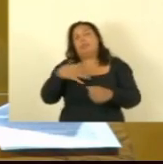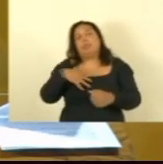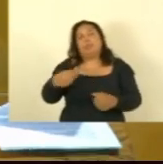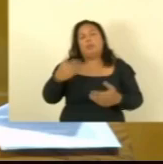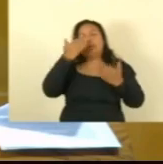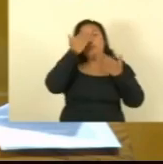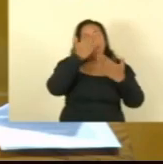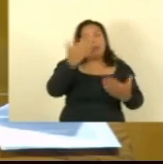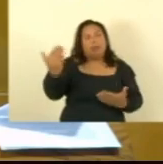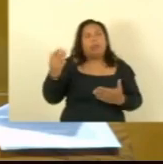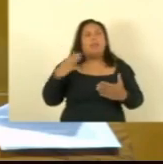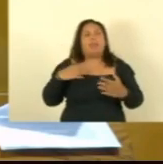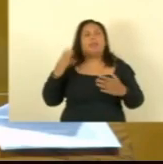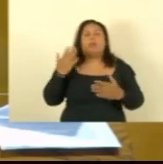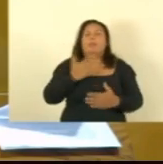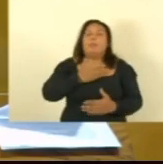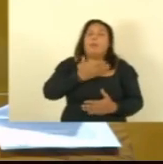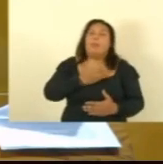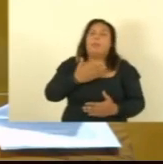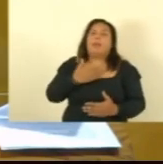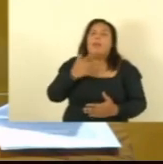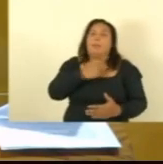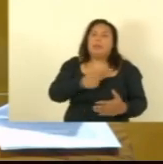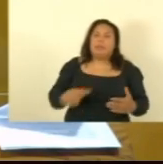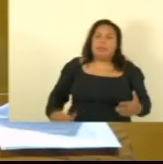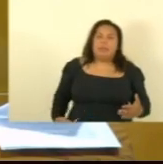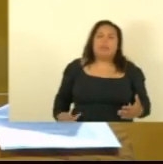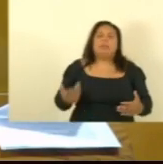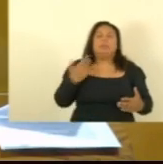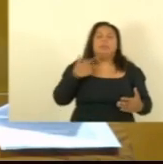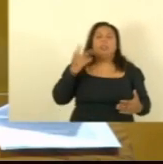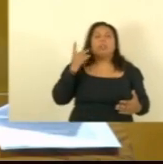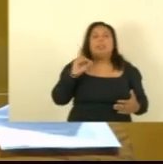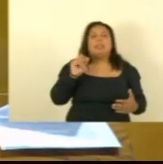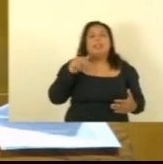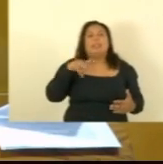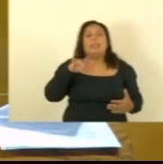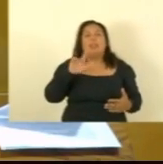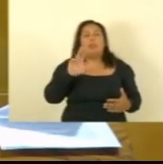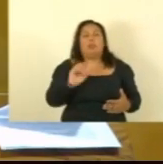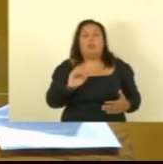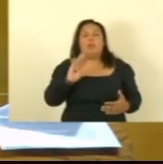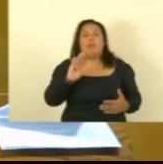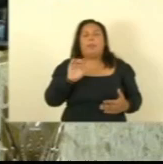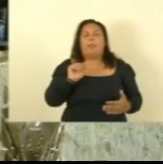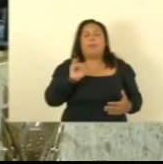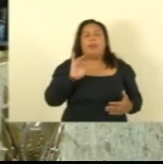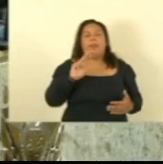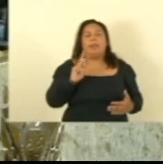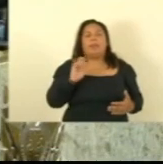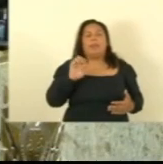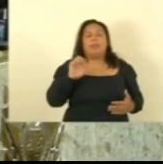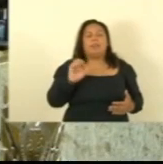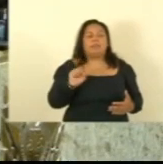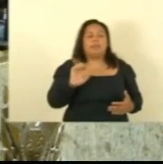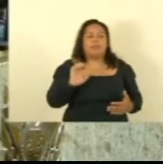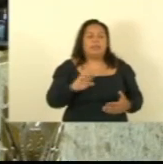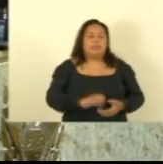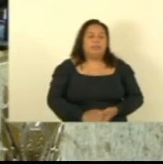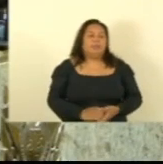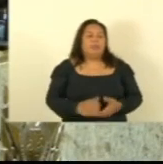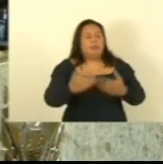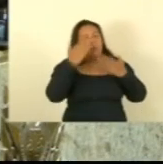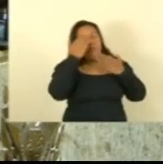Muito obrigado ao meu amigo presidindo a sessão, Danilo Baense. Muito obrigado,